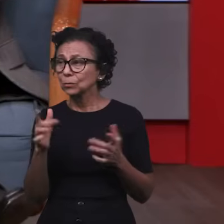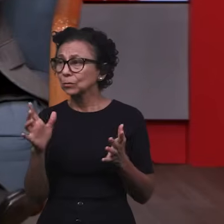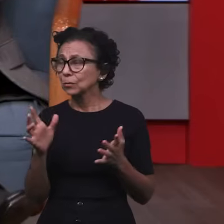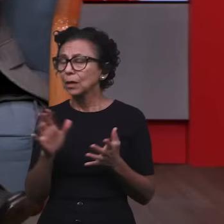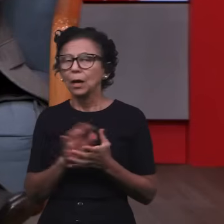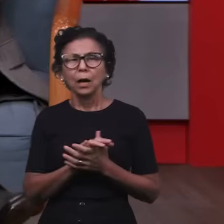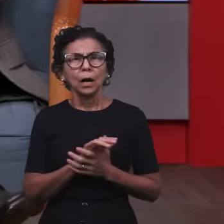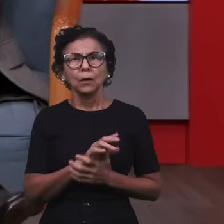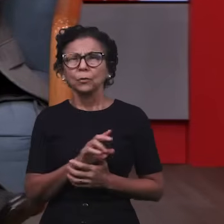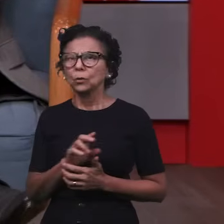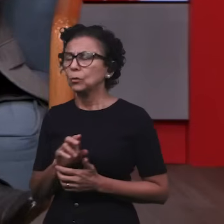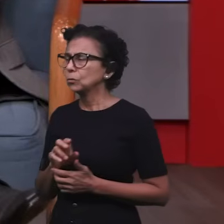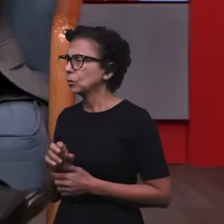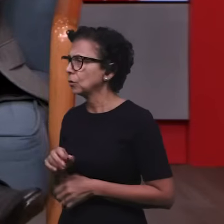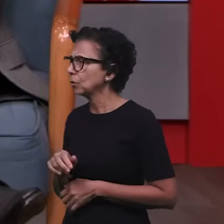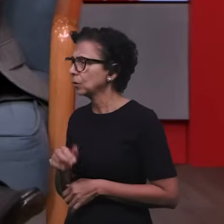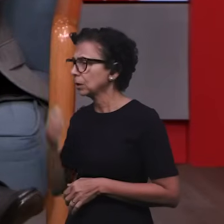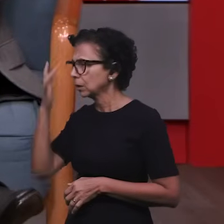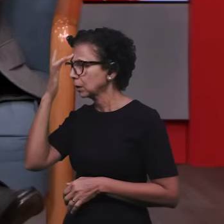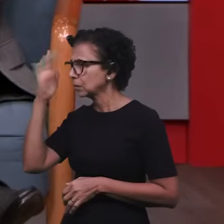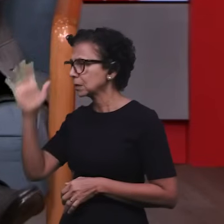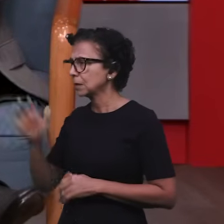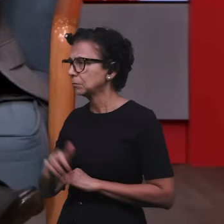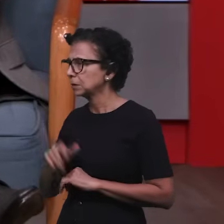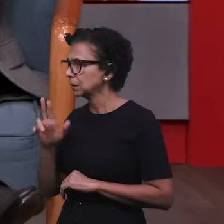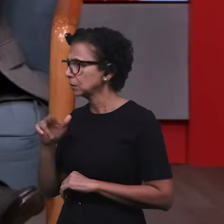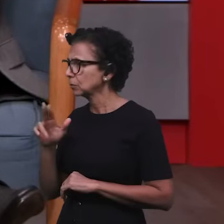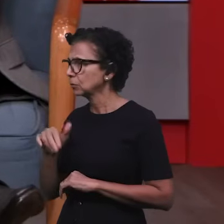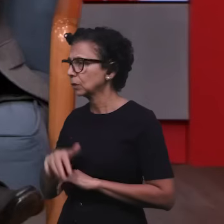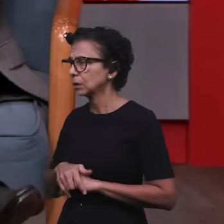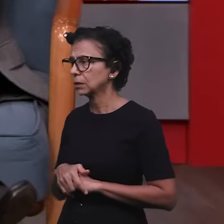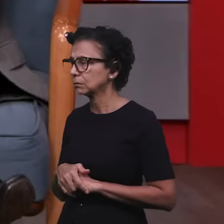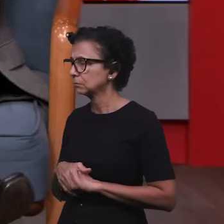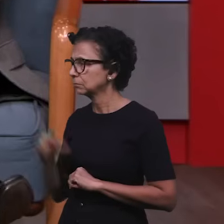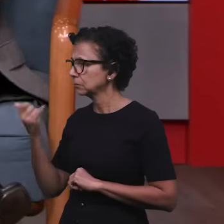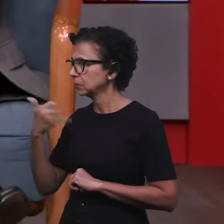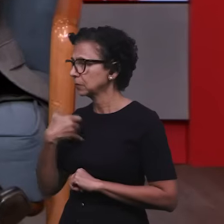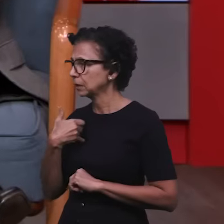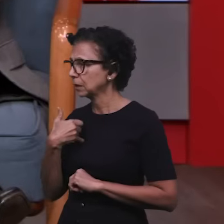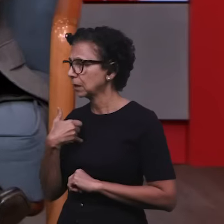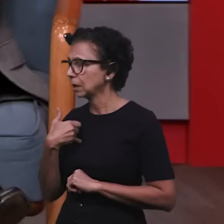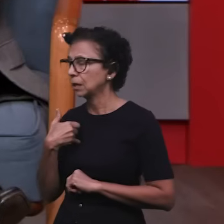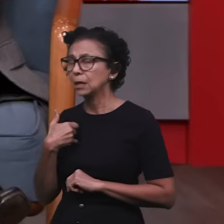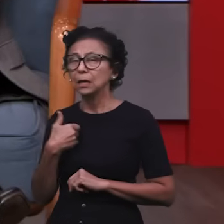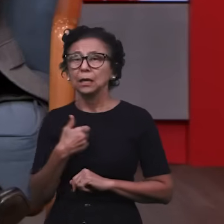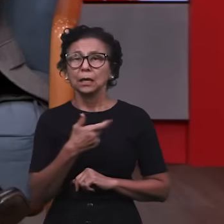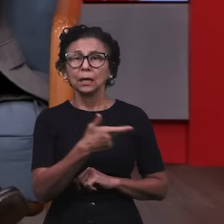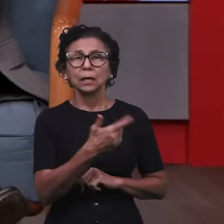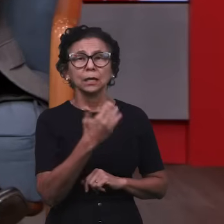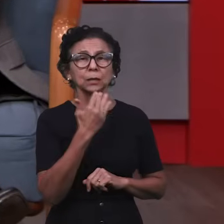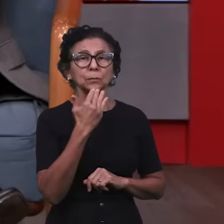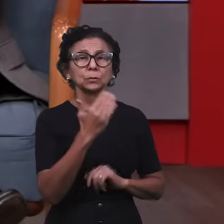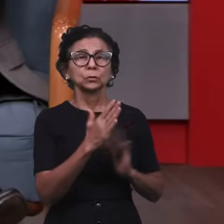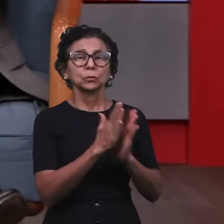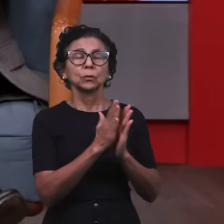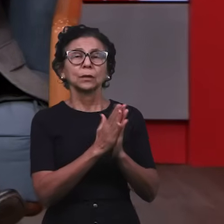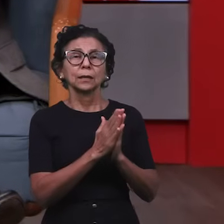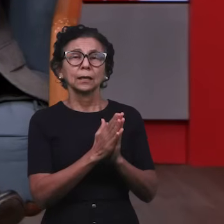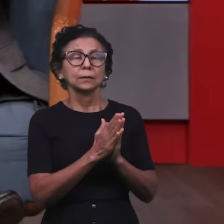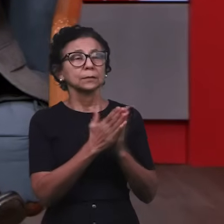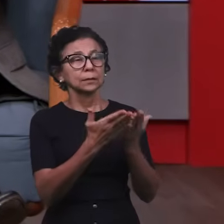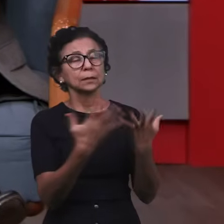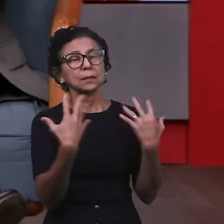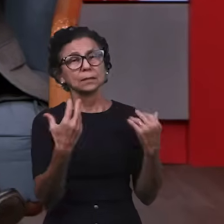E ali ele pediu que orasse por ele, e aquele homem se converteu ali.